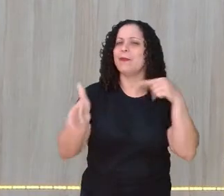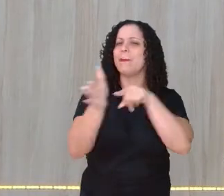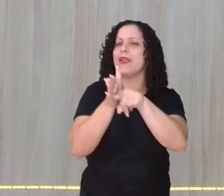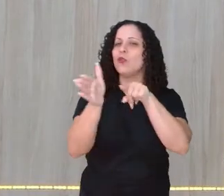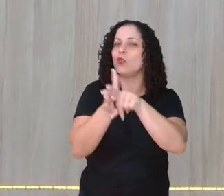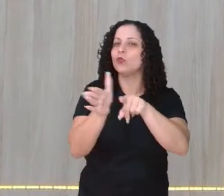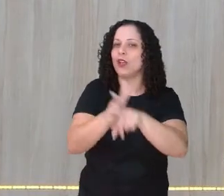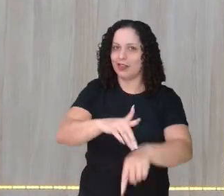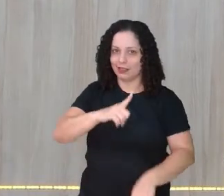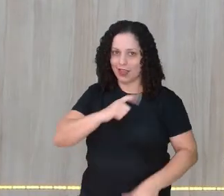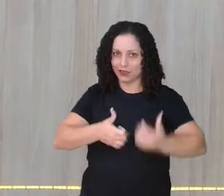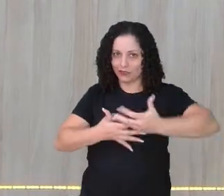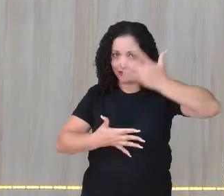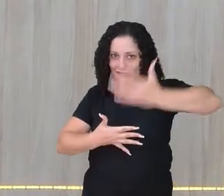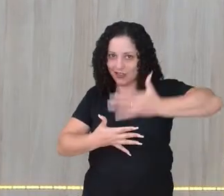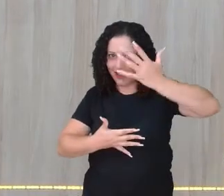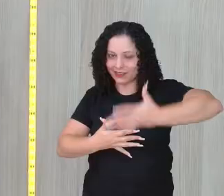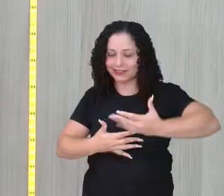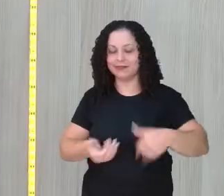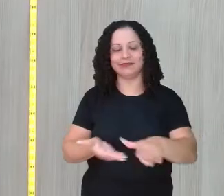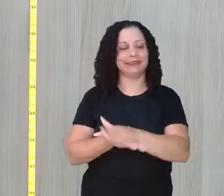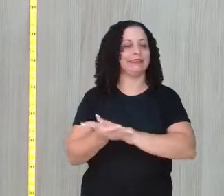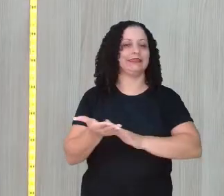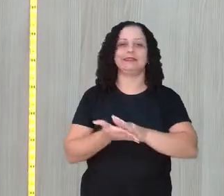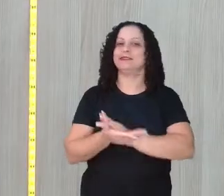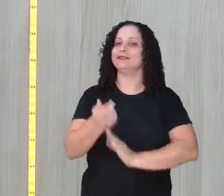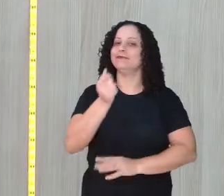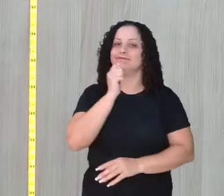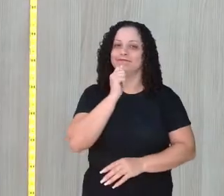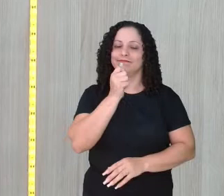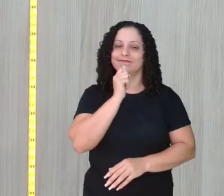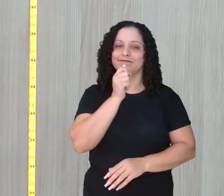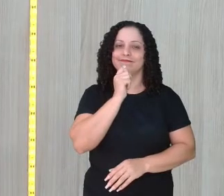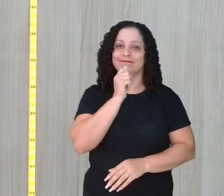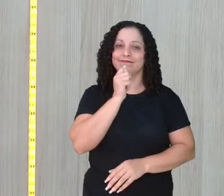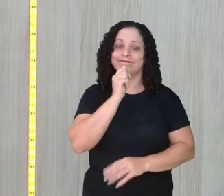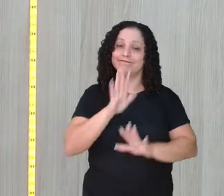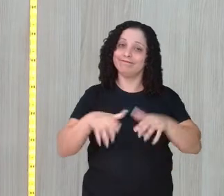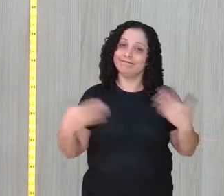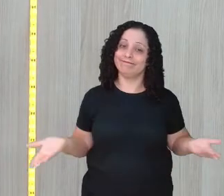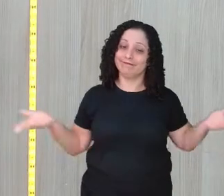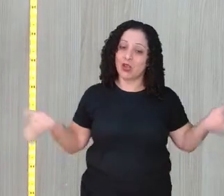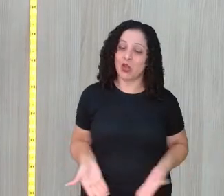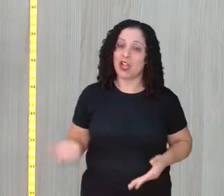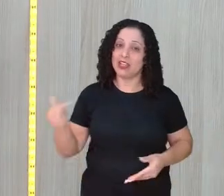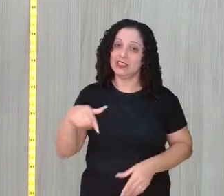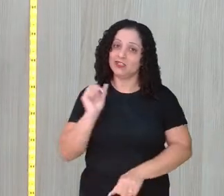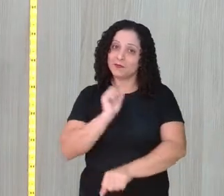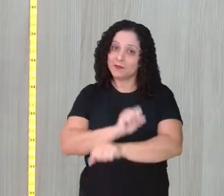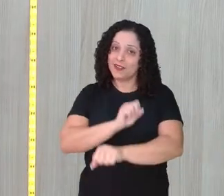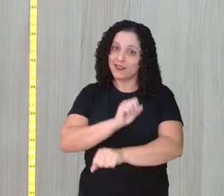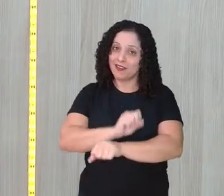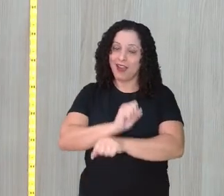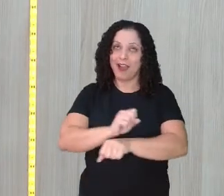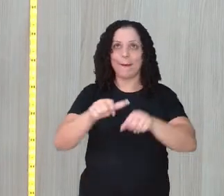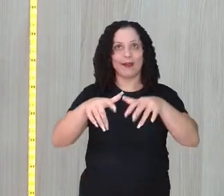chat, professora, nada ainda, não é? Nada ainda, professora Carla. Infelizmente, estou aqui falando a